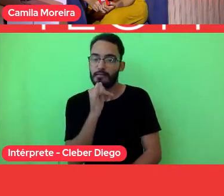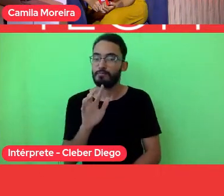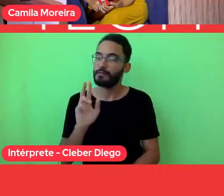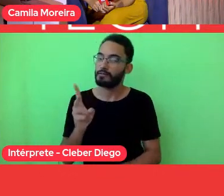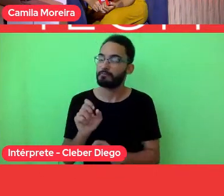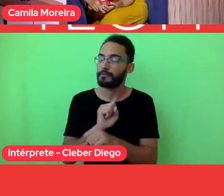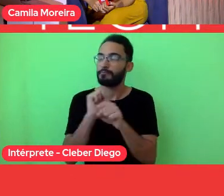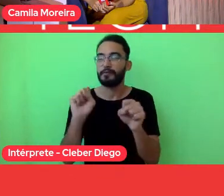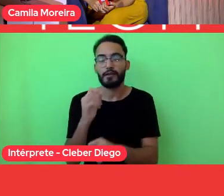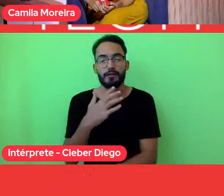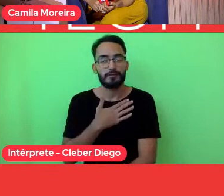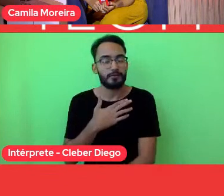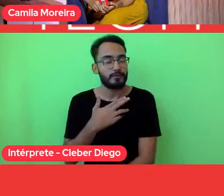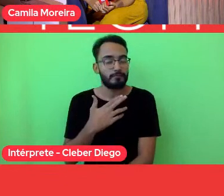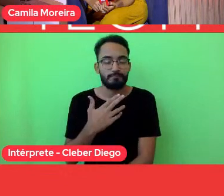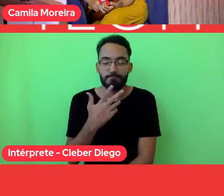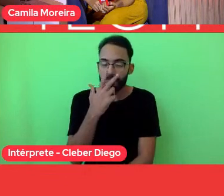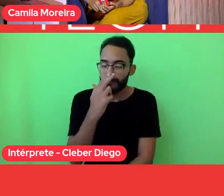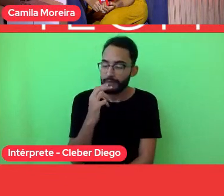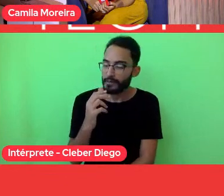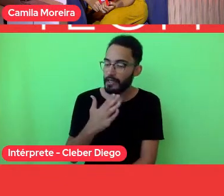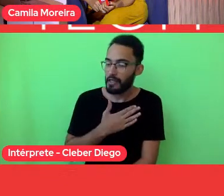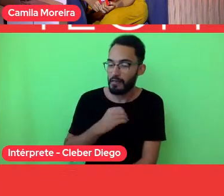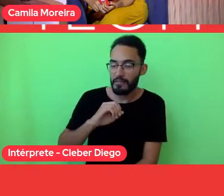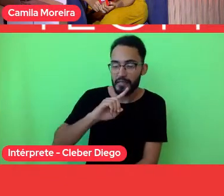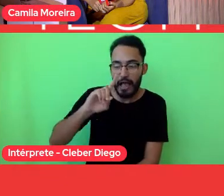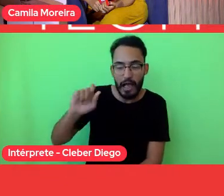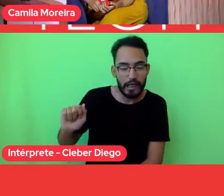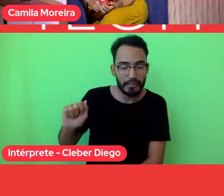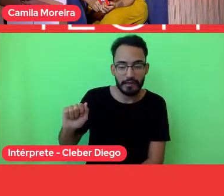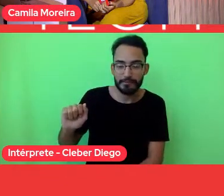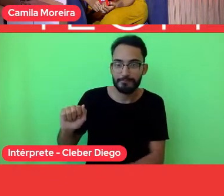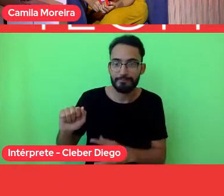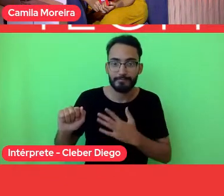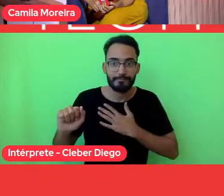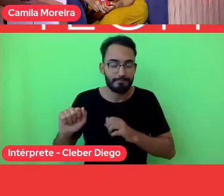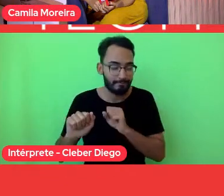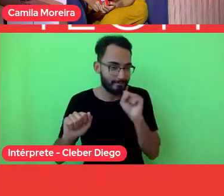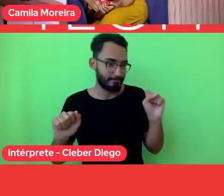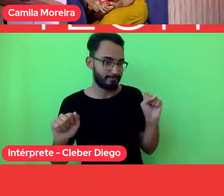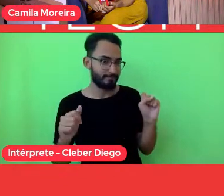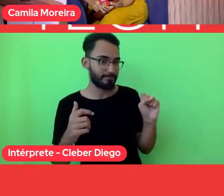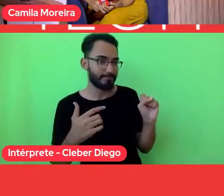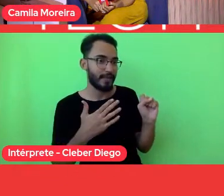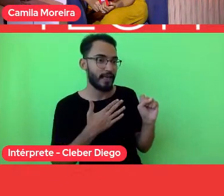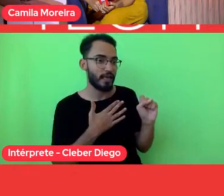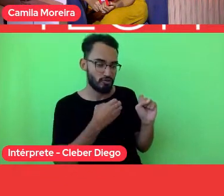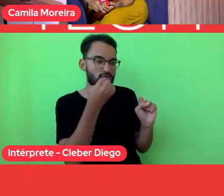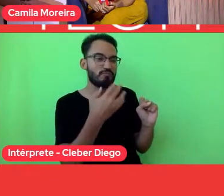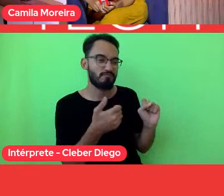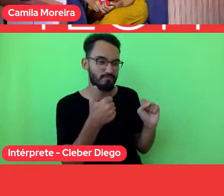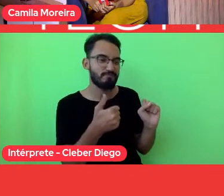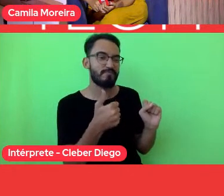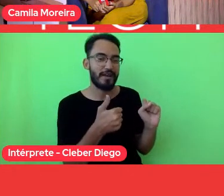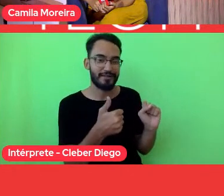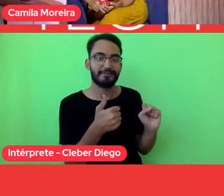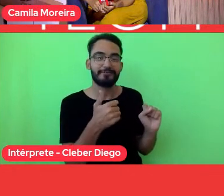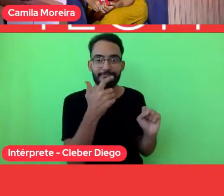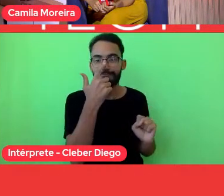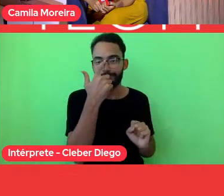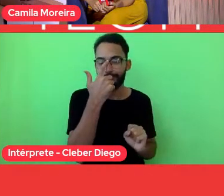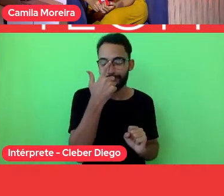fala, você não é nada. Aí tem dia que eu concordo e tem dia que eu falo, querida, você que não é, sai daqui. acho que depois